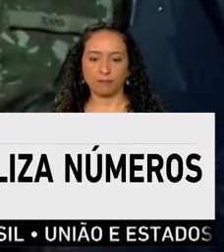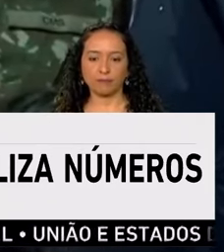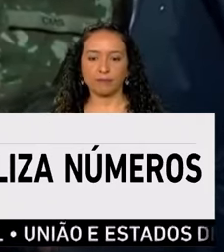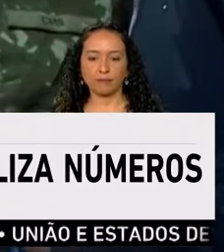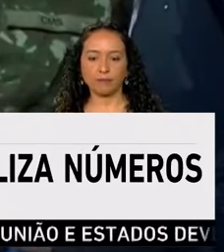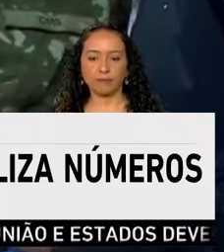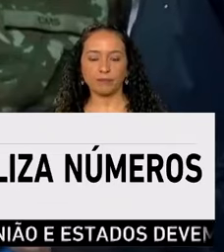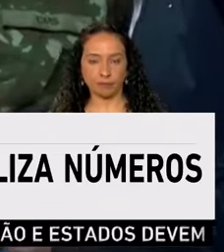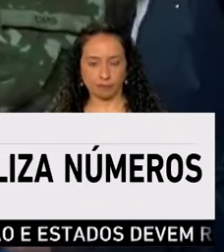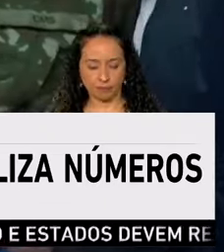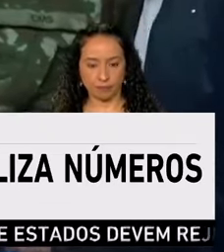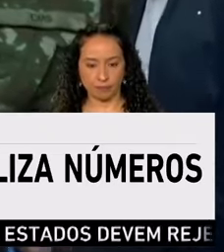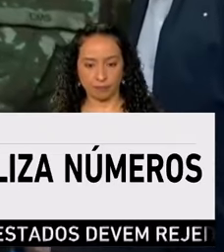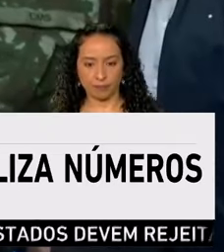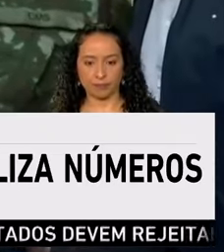Com licença.